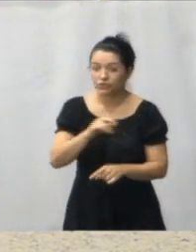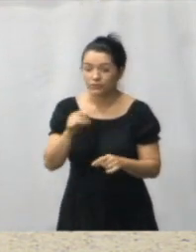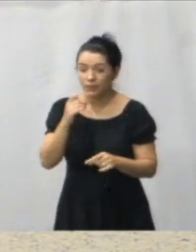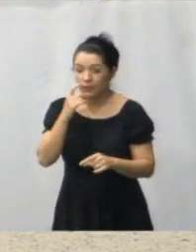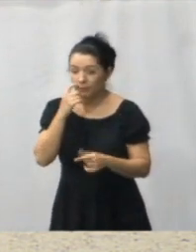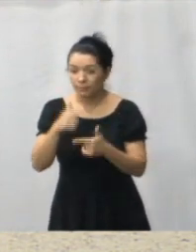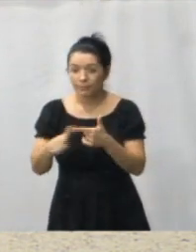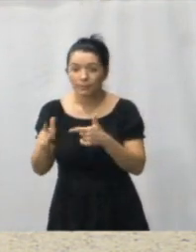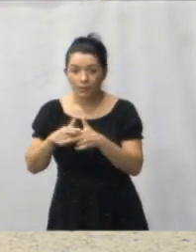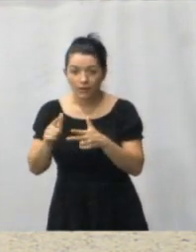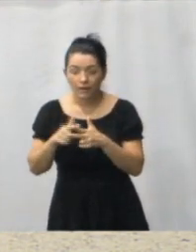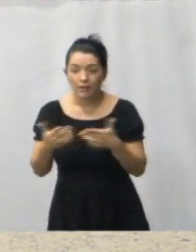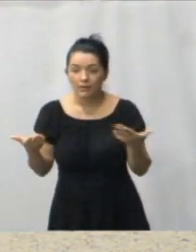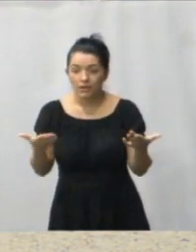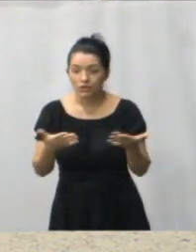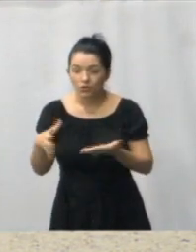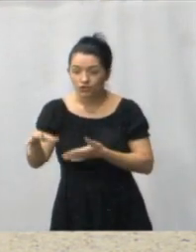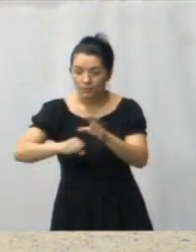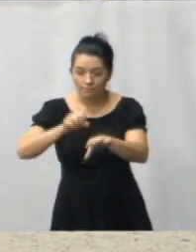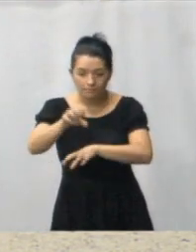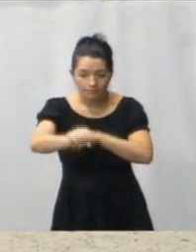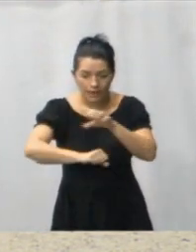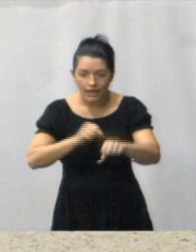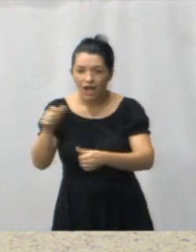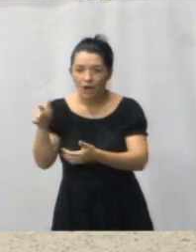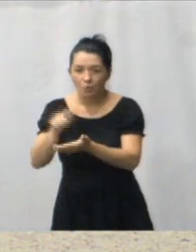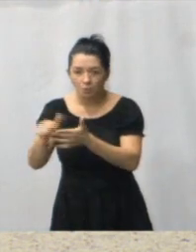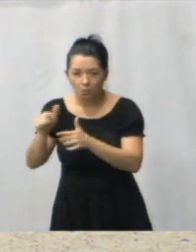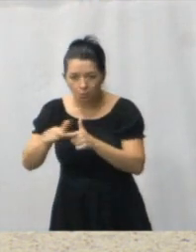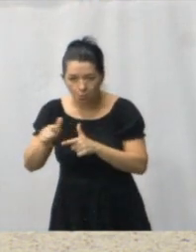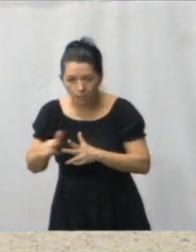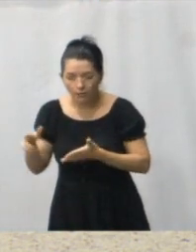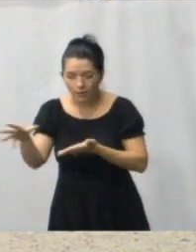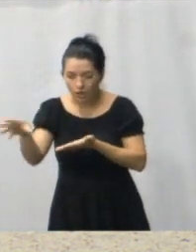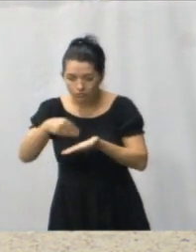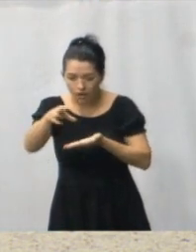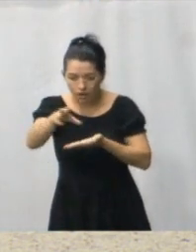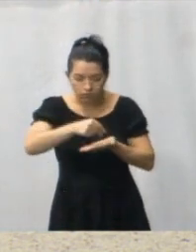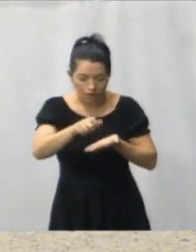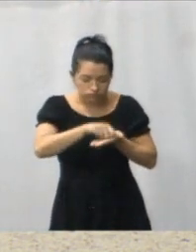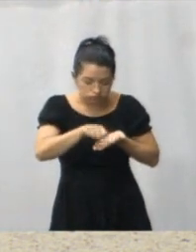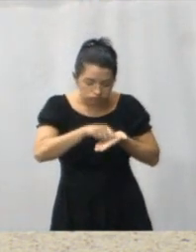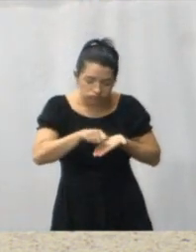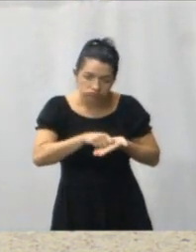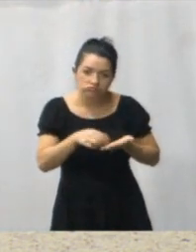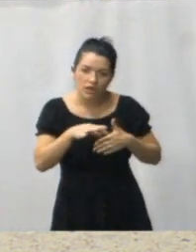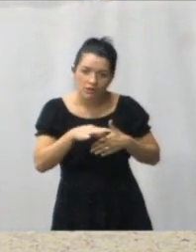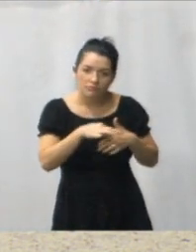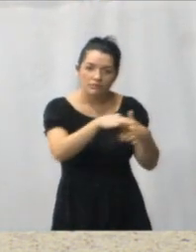anexo, relatos por escrito e requerimento de informações. Então, a minha parte enquanto vereador,